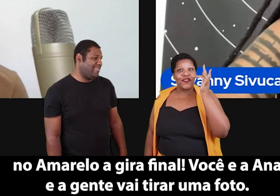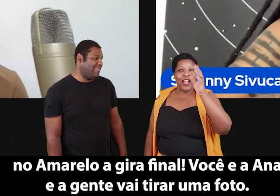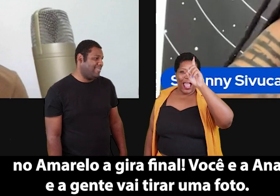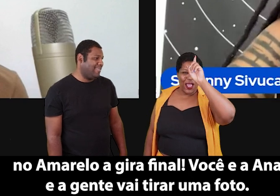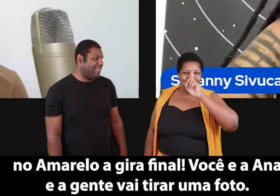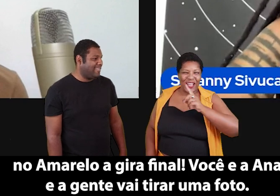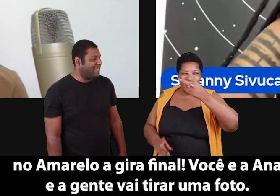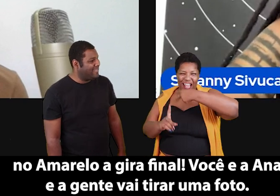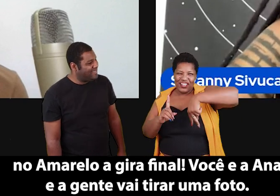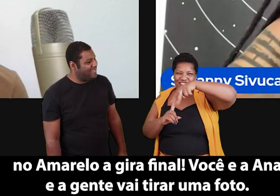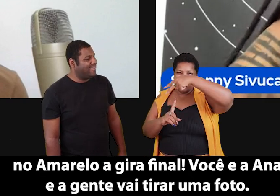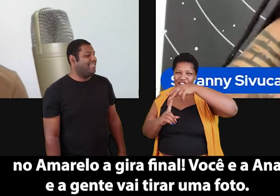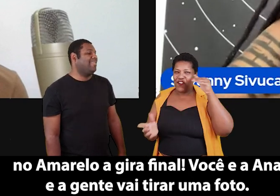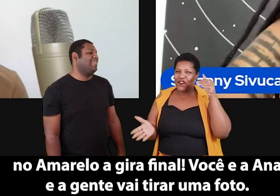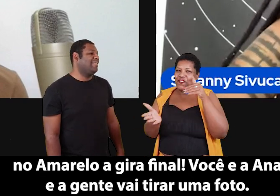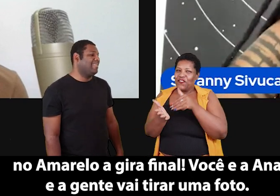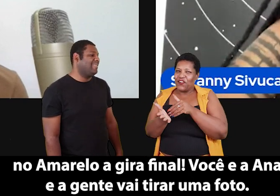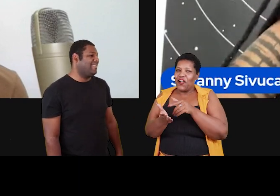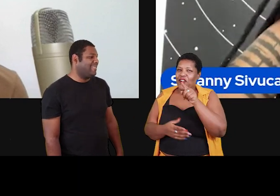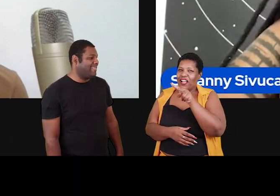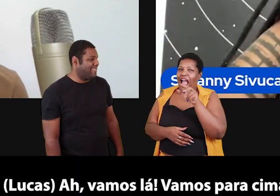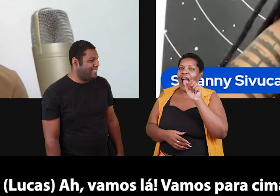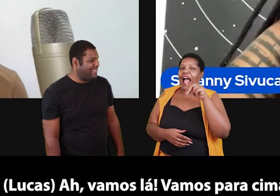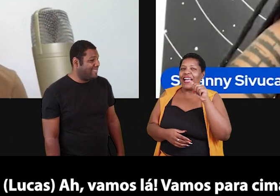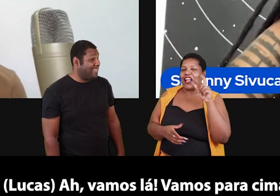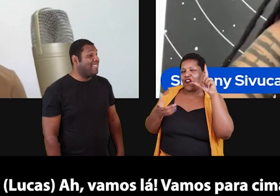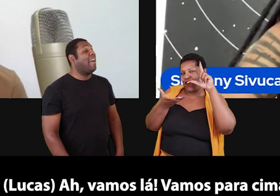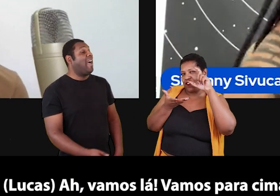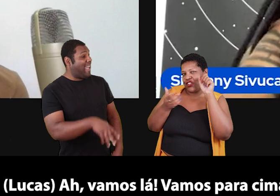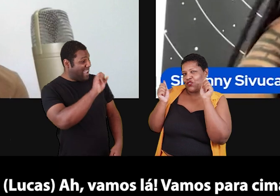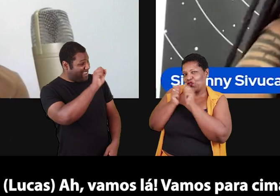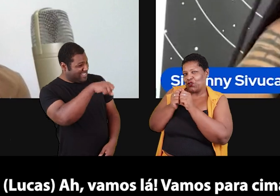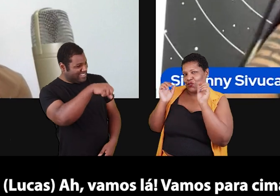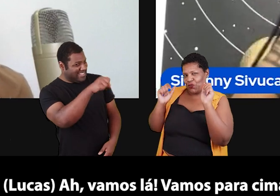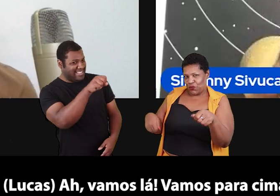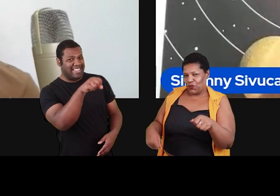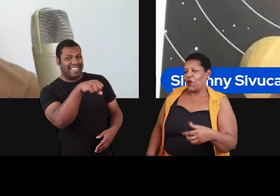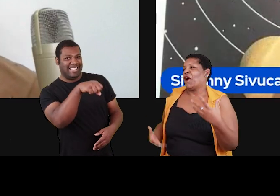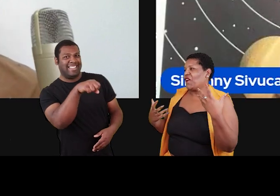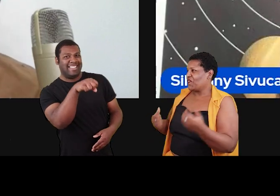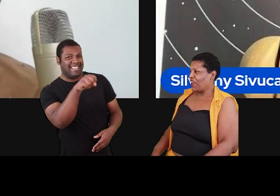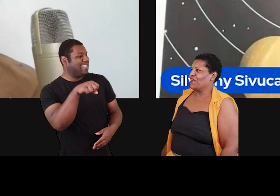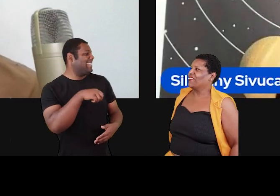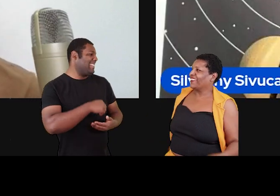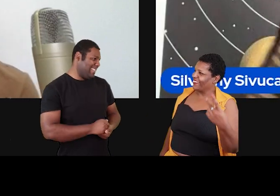Gira Final, você e a Ana, e a gente vai tirar uma foto Vamos lá, para vamos pra registrar cima. esse momento.